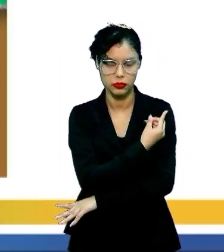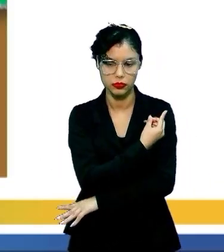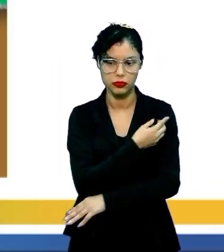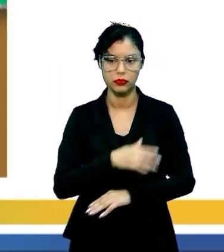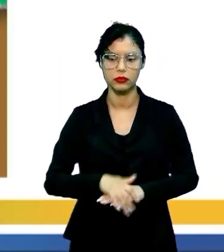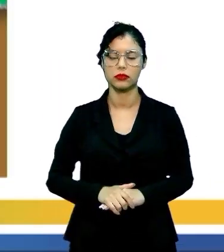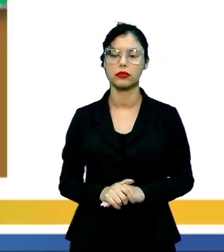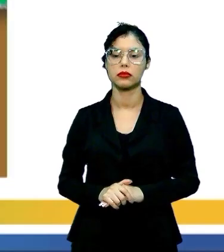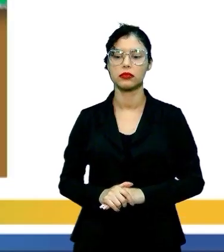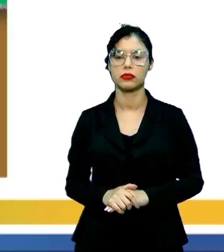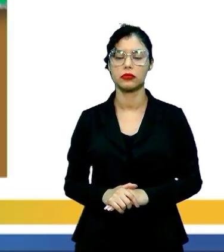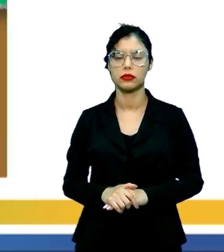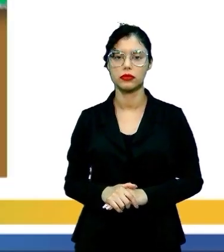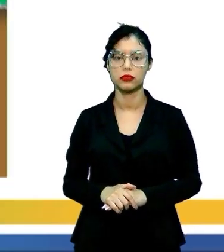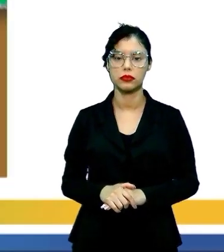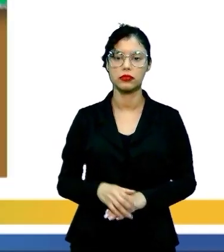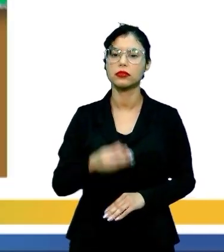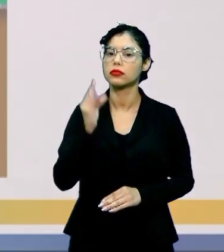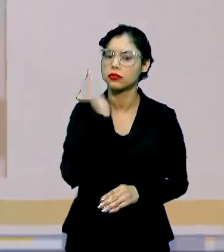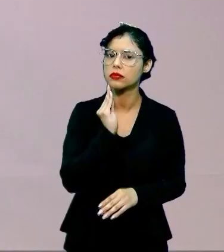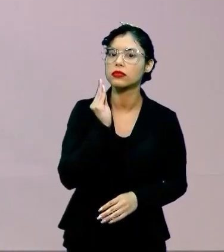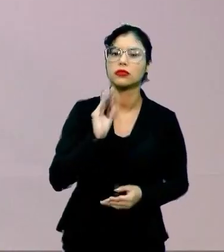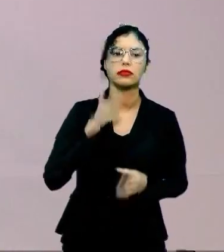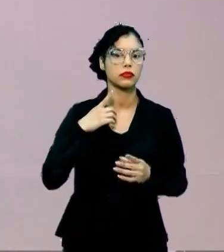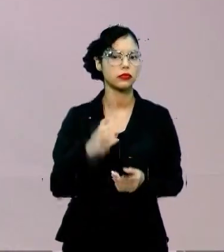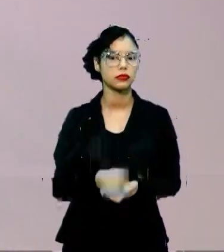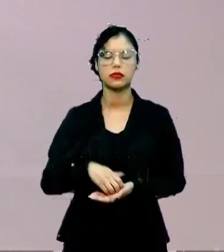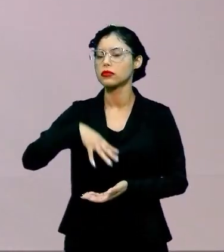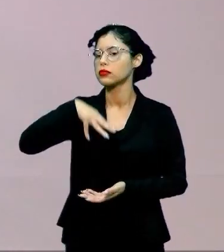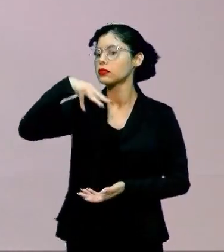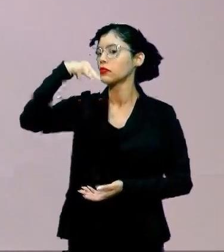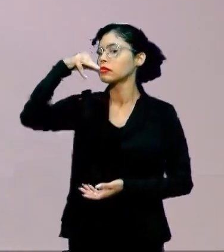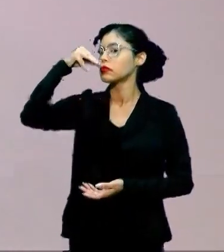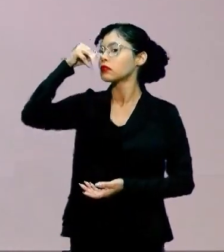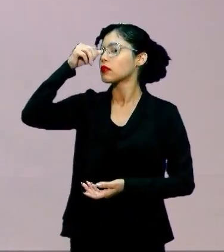consumidores. Então não adianta tentar encher